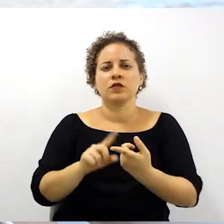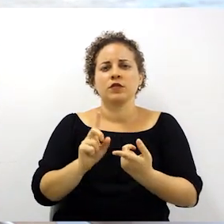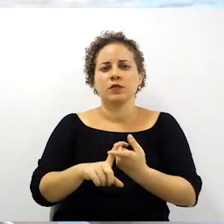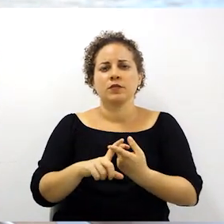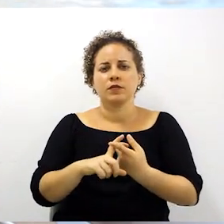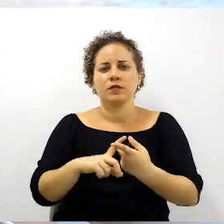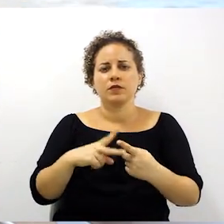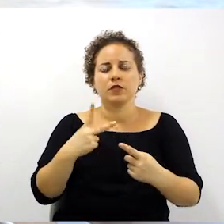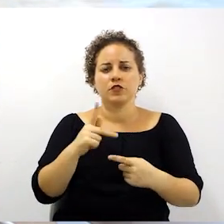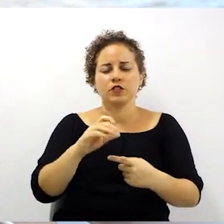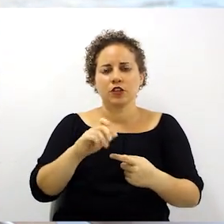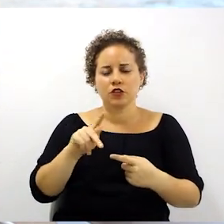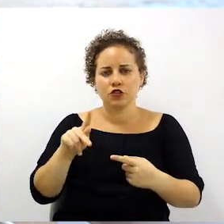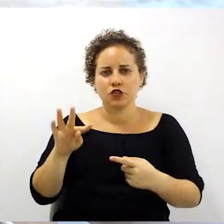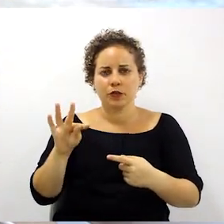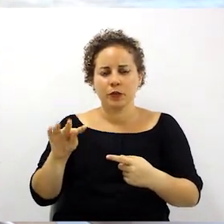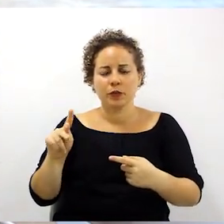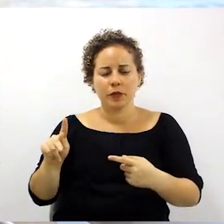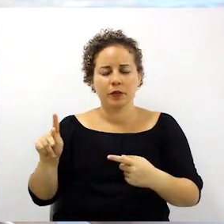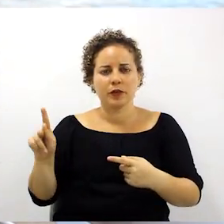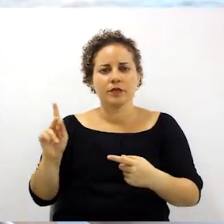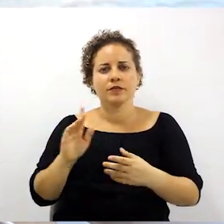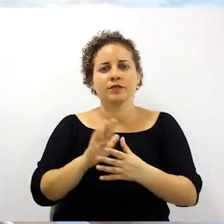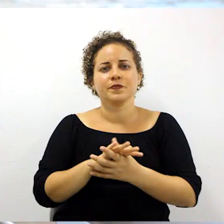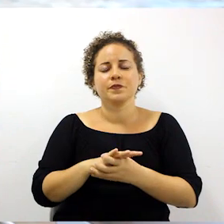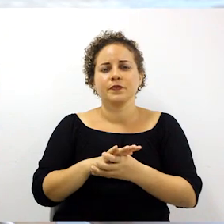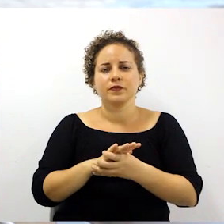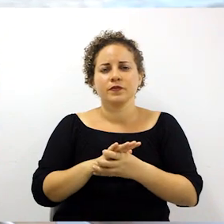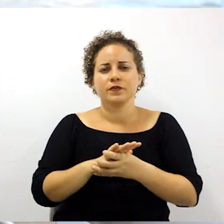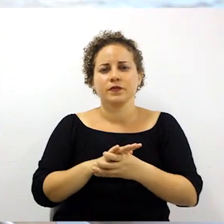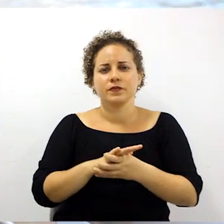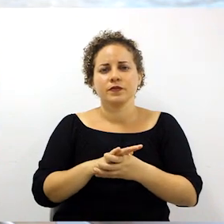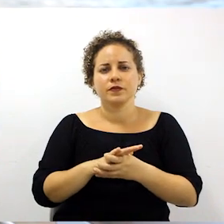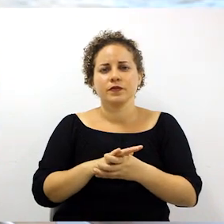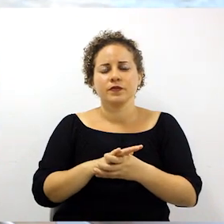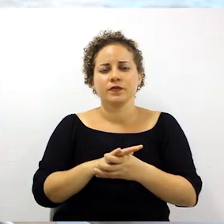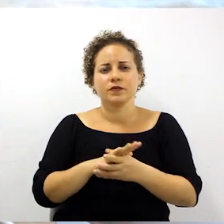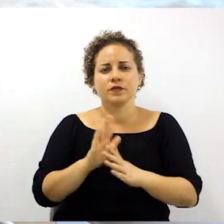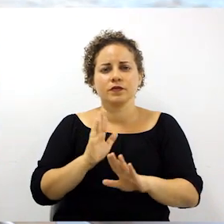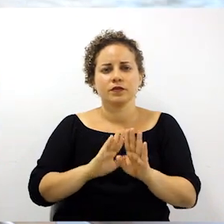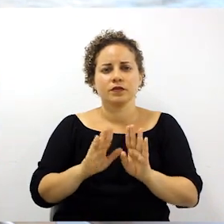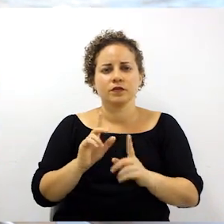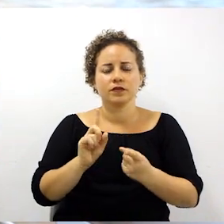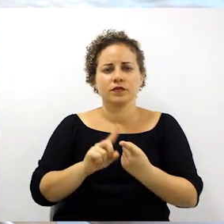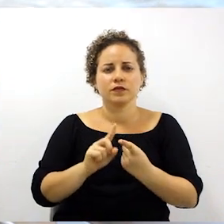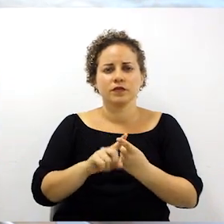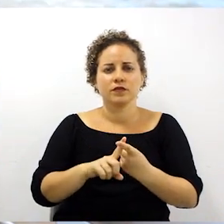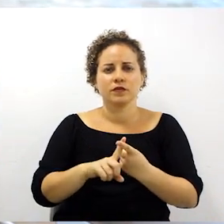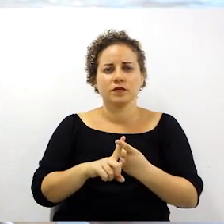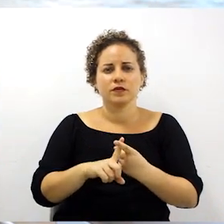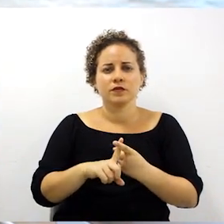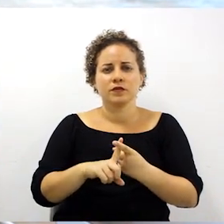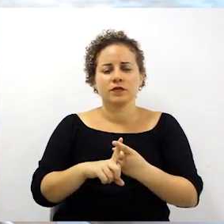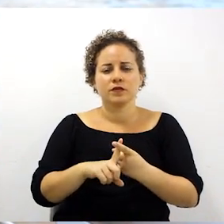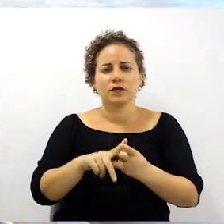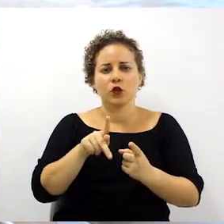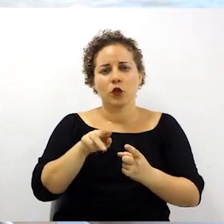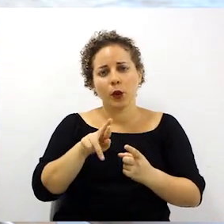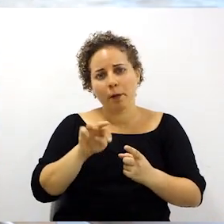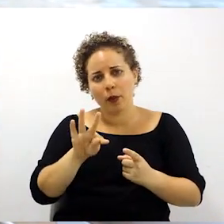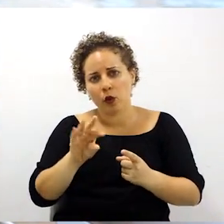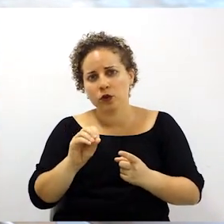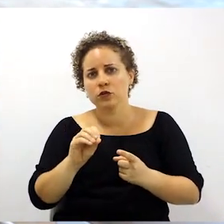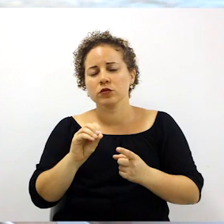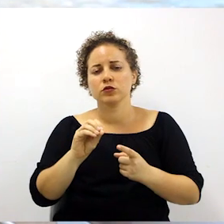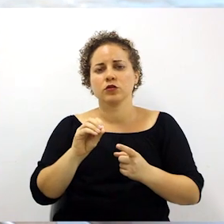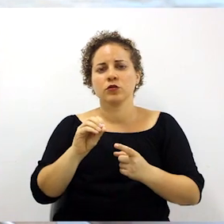do SESTP, onde você vai verificar a quantidade de trabalhadores portuários que estavam no porto no ano